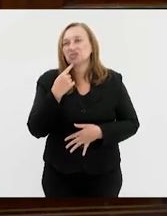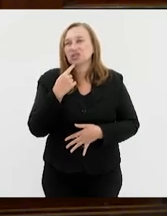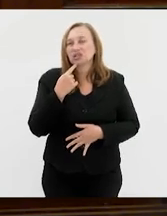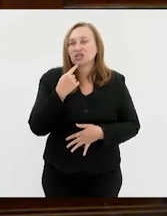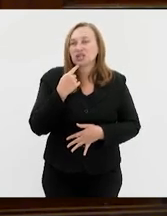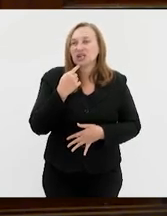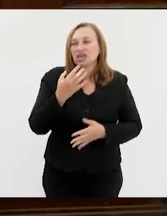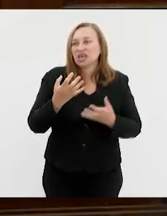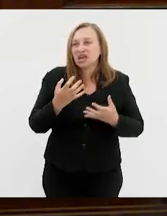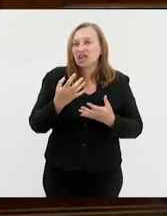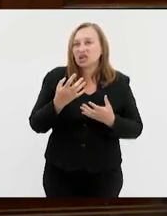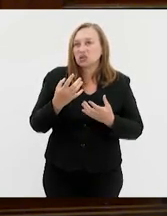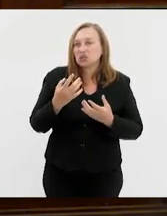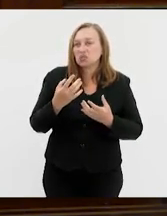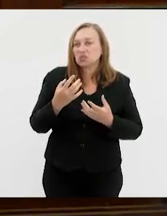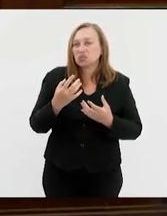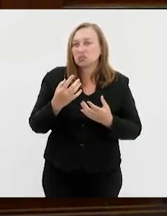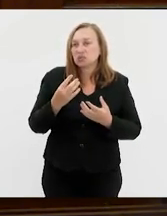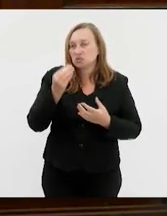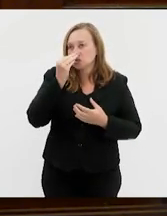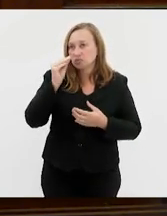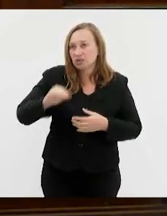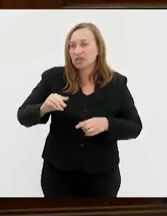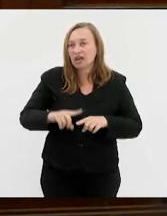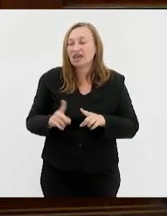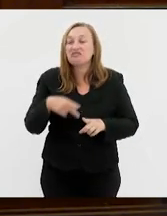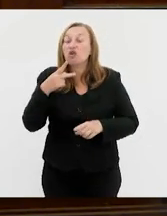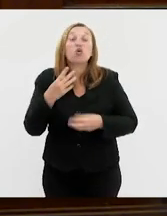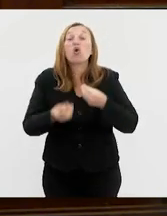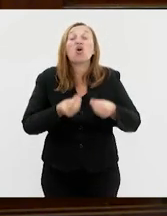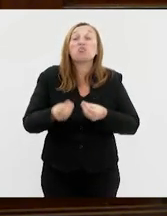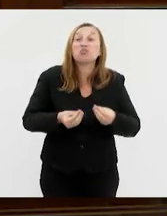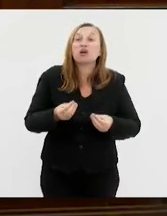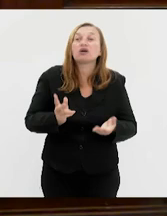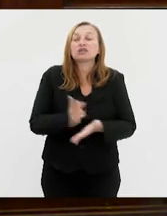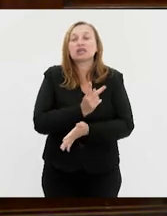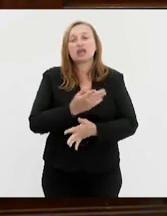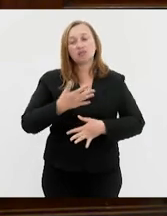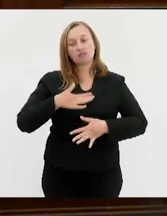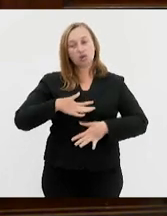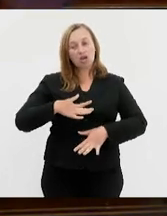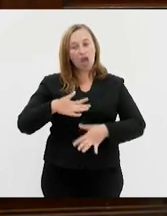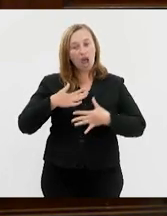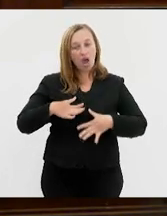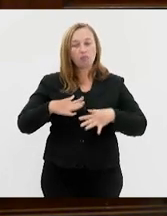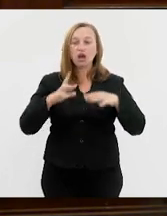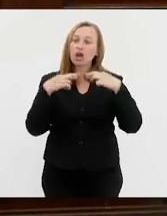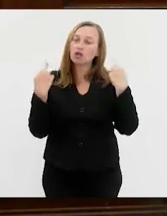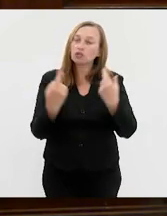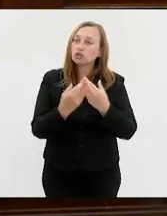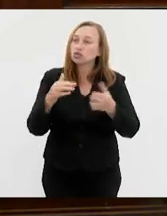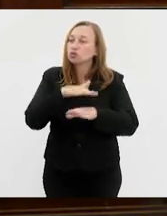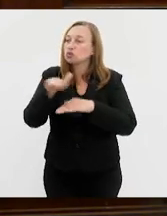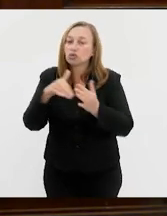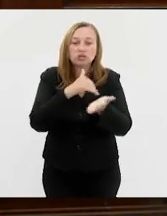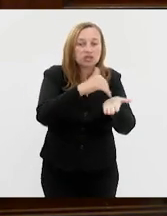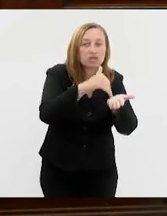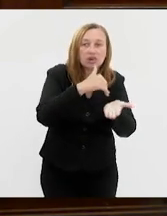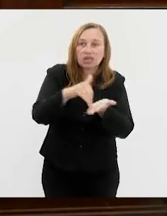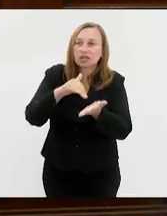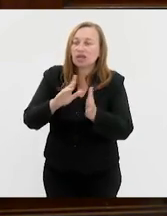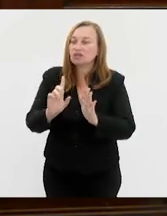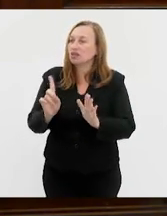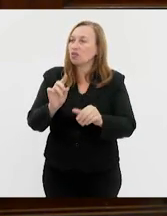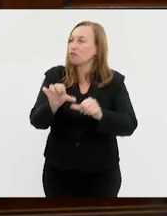acharcar e tal. Vieram falar para mim, e aí, como é que vai ser? Calma, reuni os secretários todos e falei, ó, calma, que não vai mudar